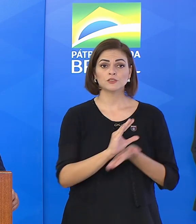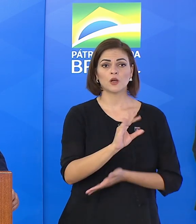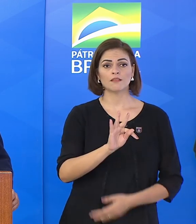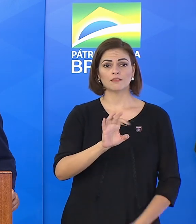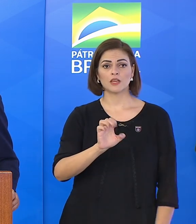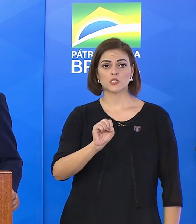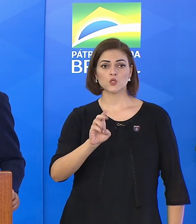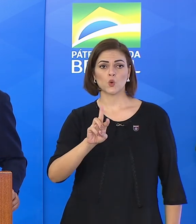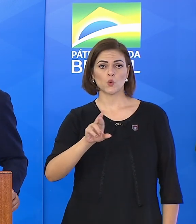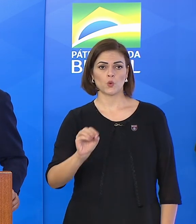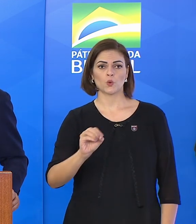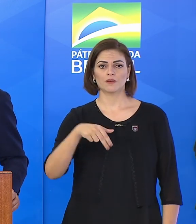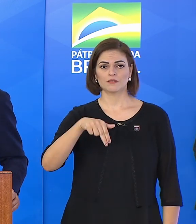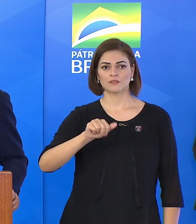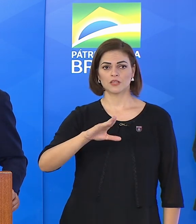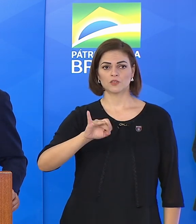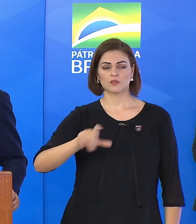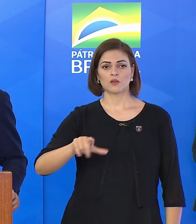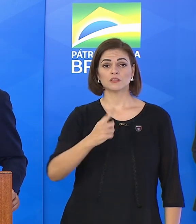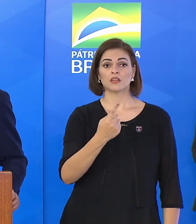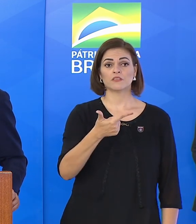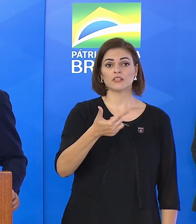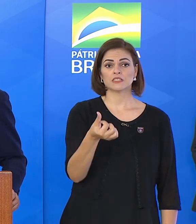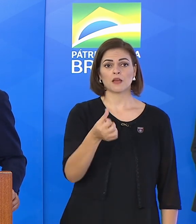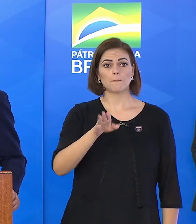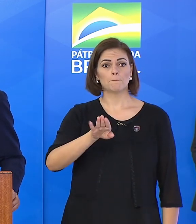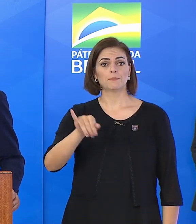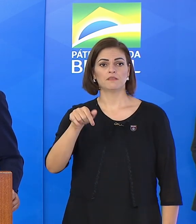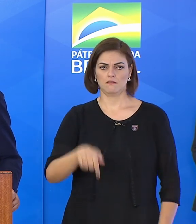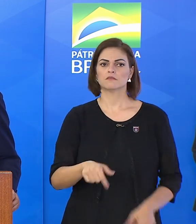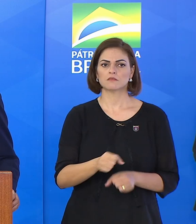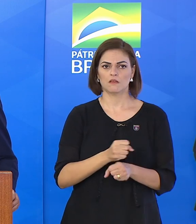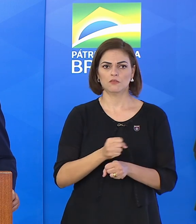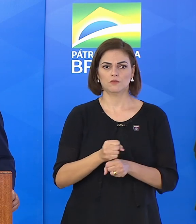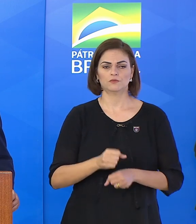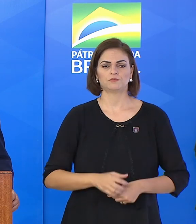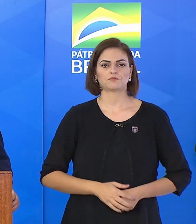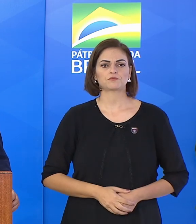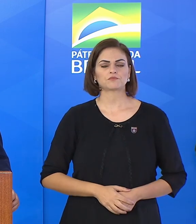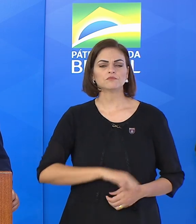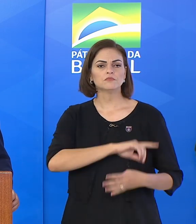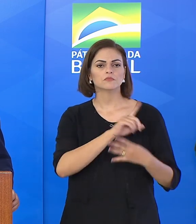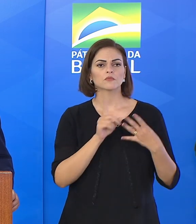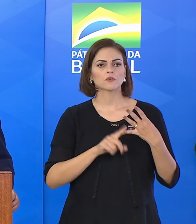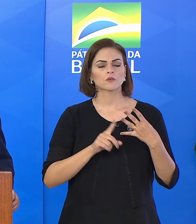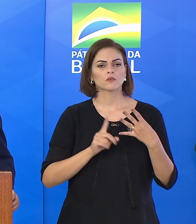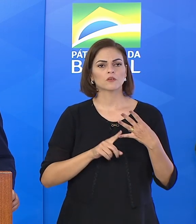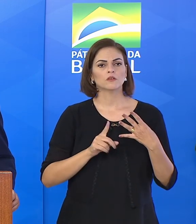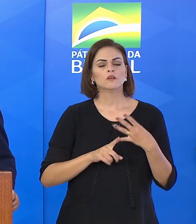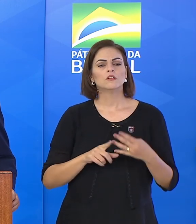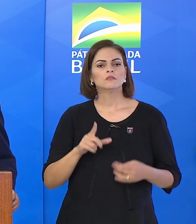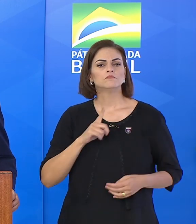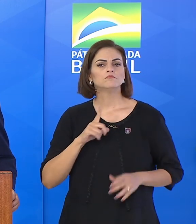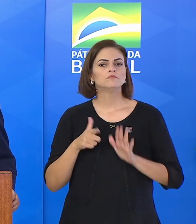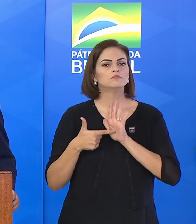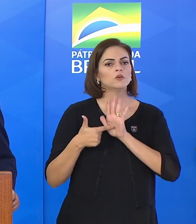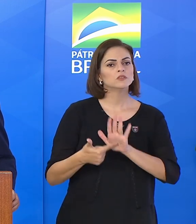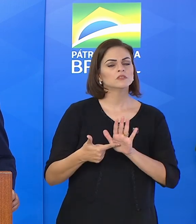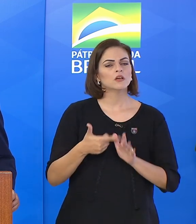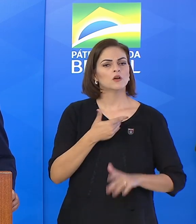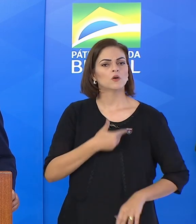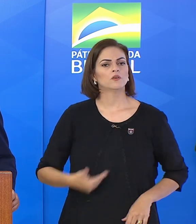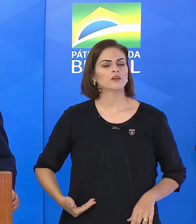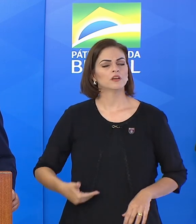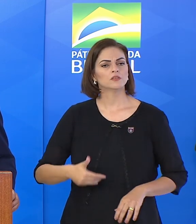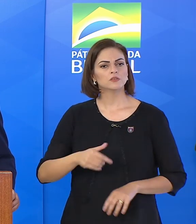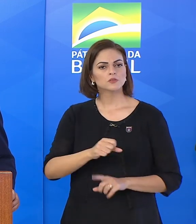de 126 bilhões de reais ainda esse ano. A quarta meta, apresentar para o governo e para a